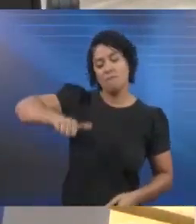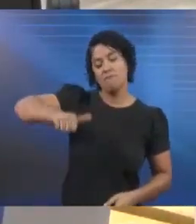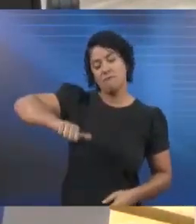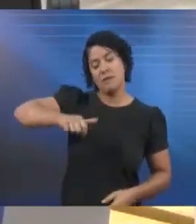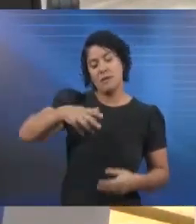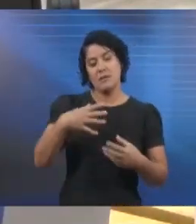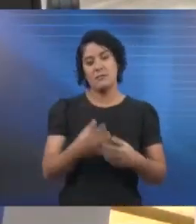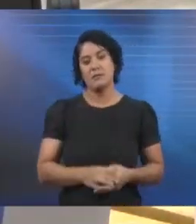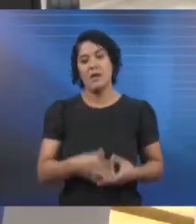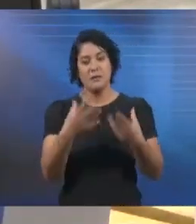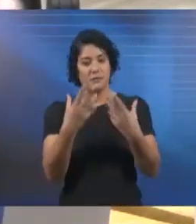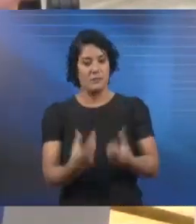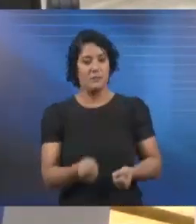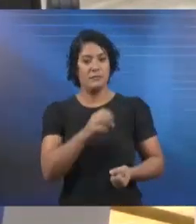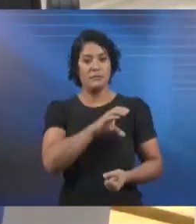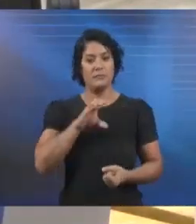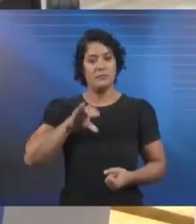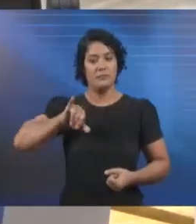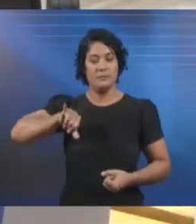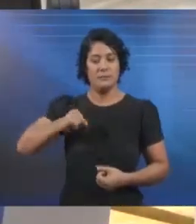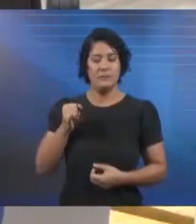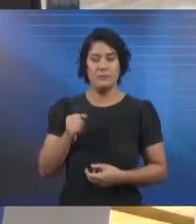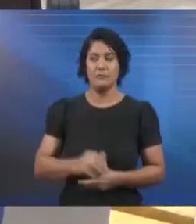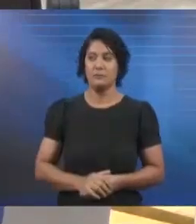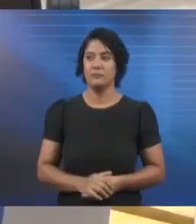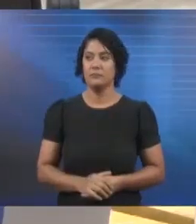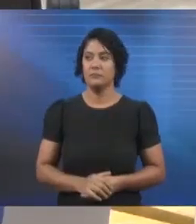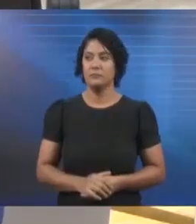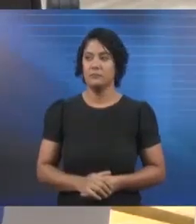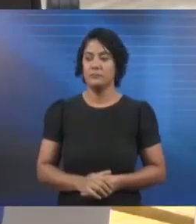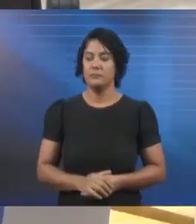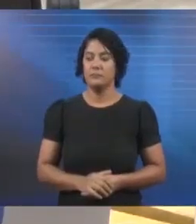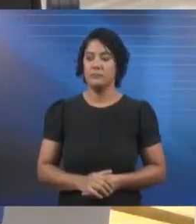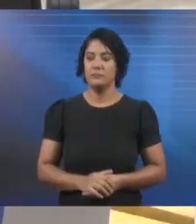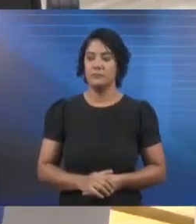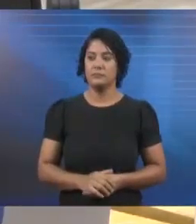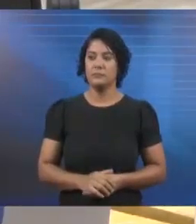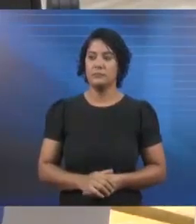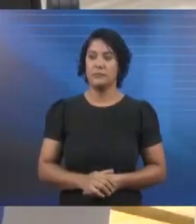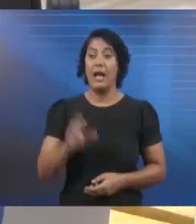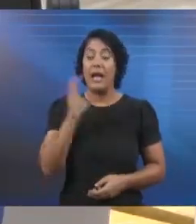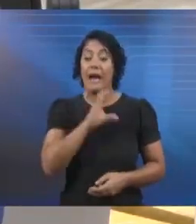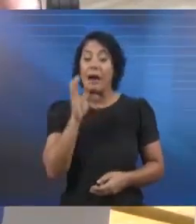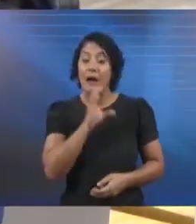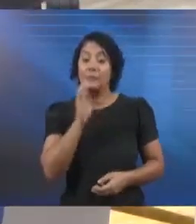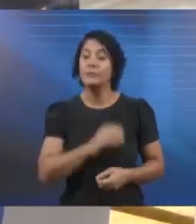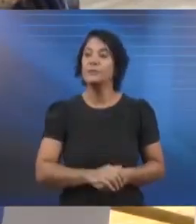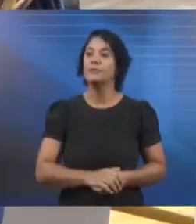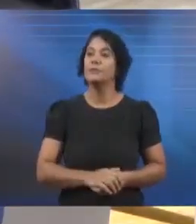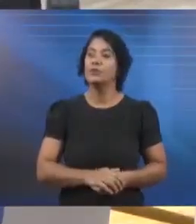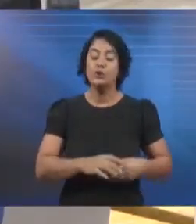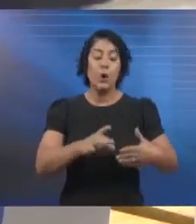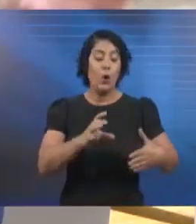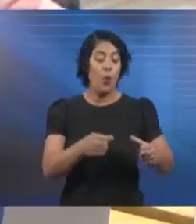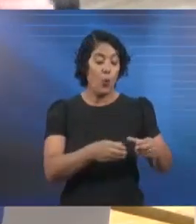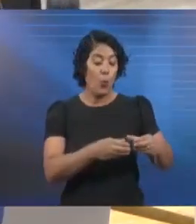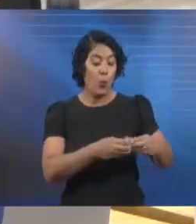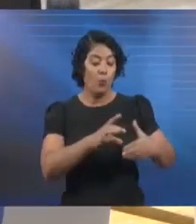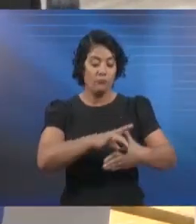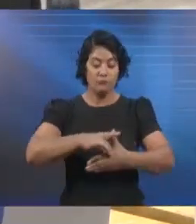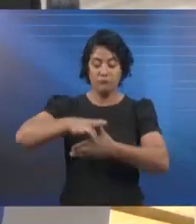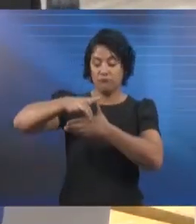aprovado na ccj para que essa matéria trouxesse acima de tudo agilidade e o corpo de líderes dessa